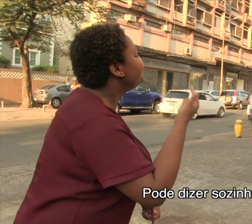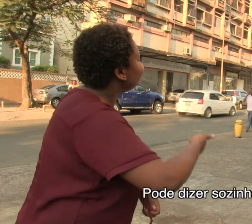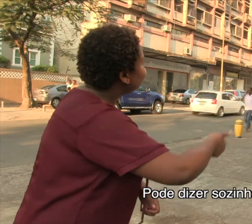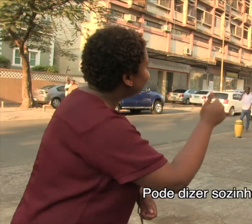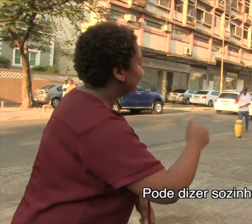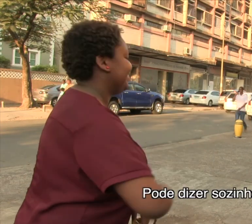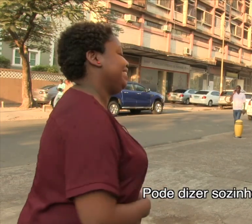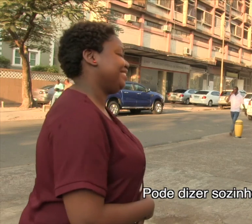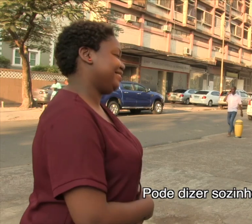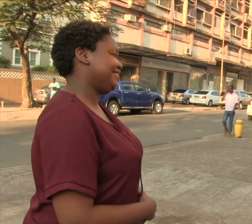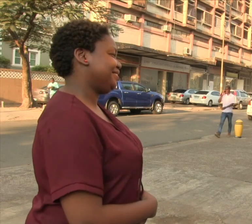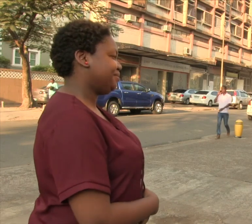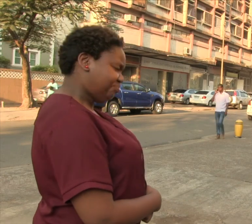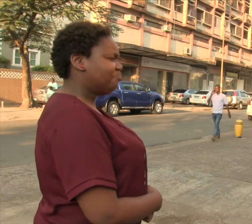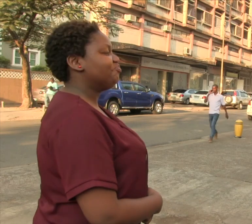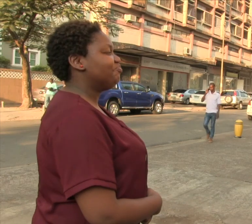Pode dizer sozinho?